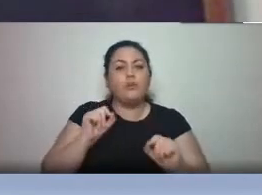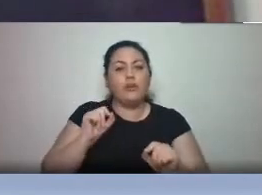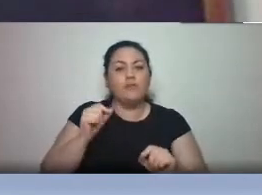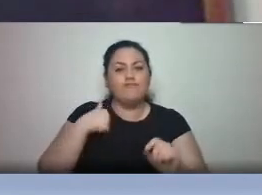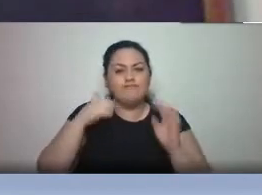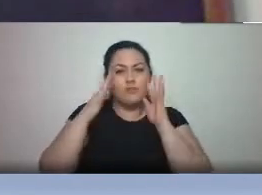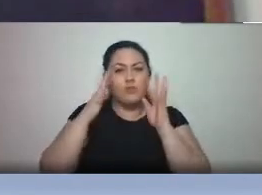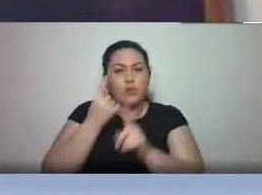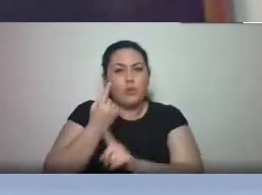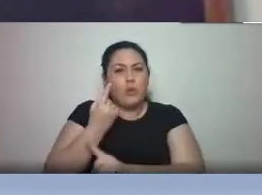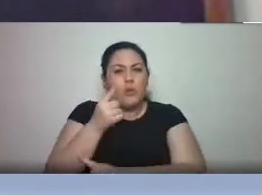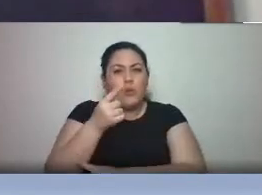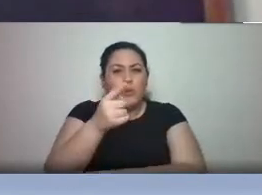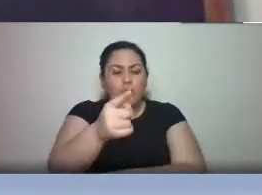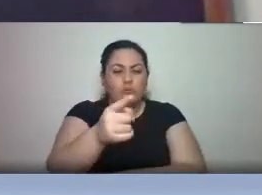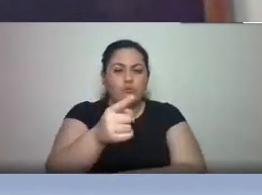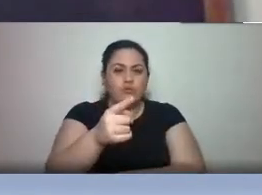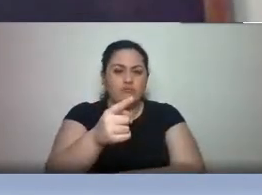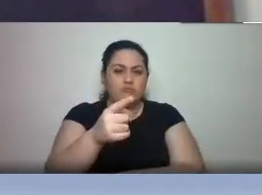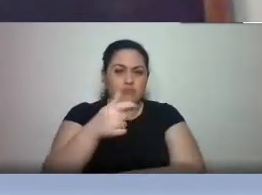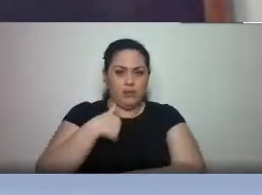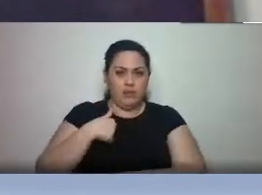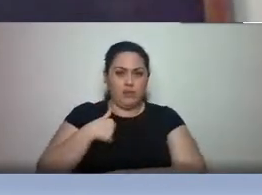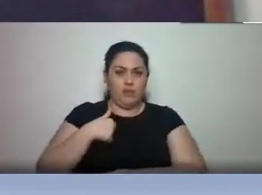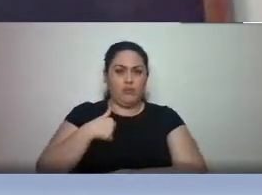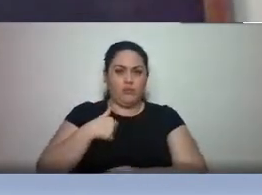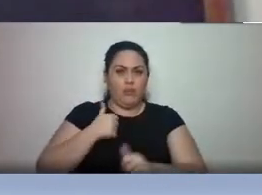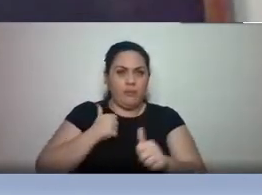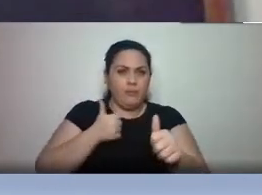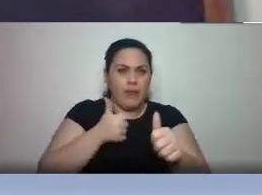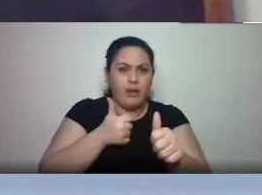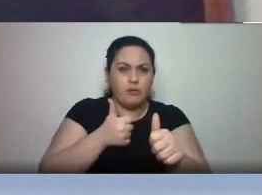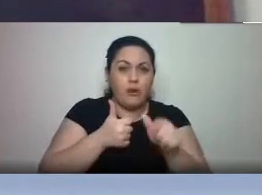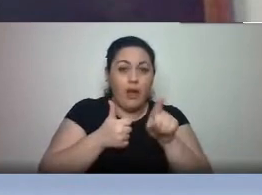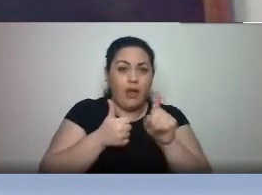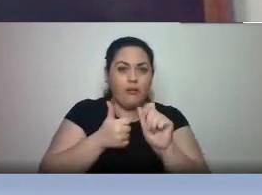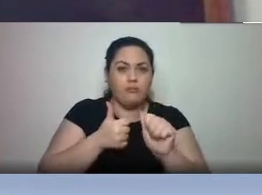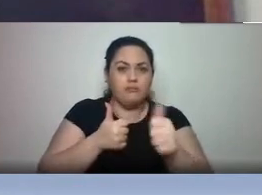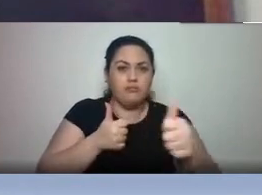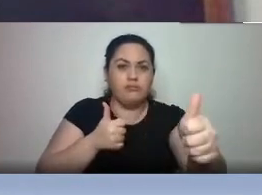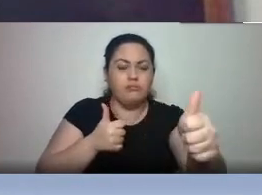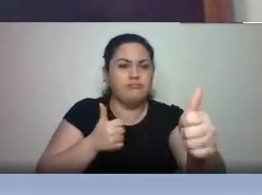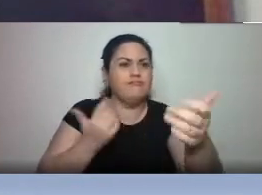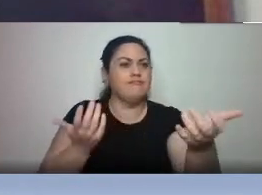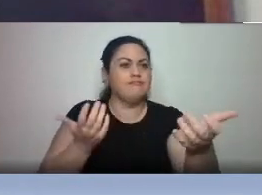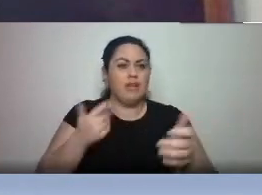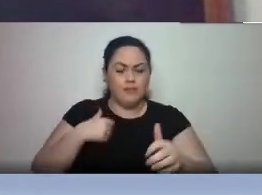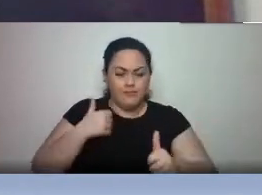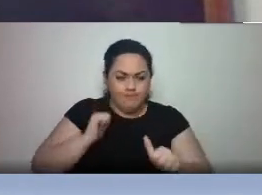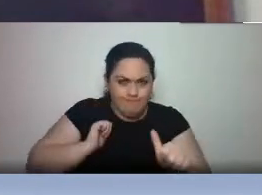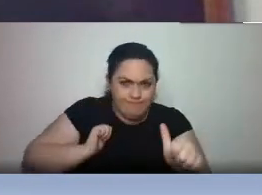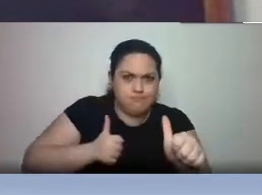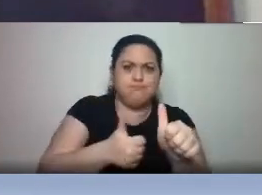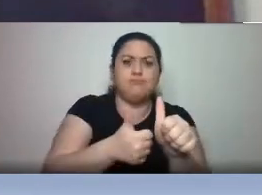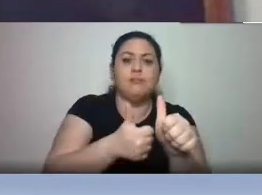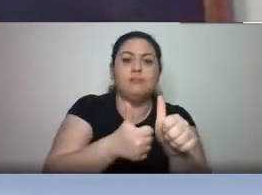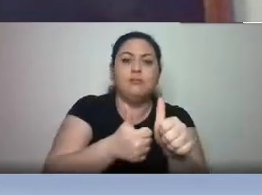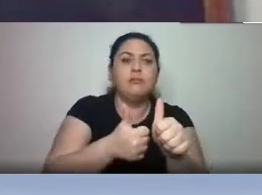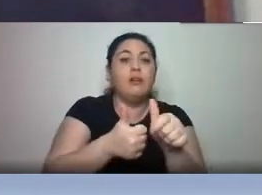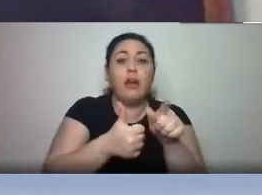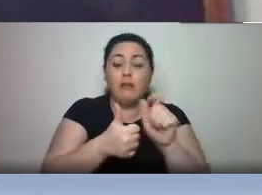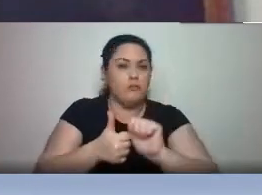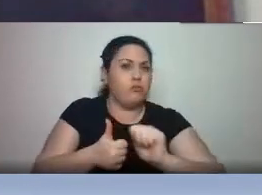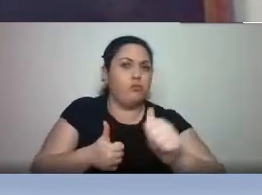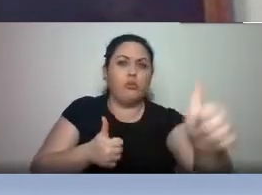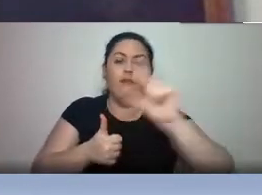Me aproximo 2 passos, ela se afasta 2 passos. Caminho 10 passos e o horizonte corre